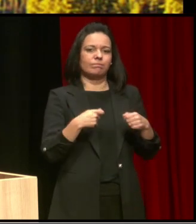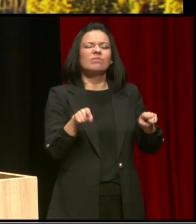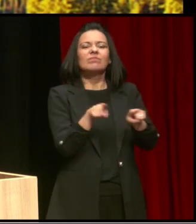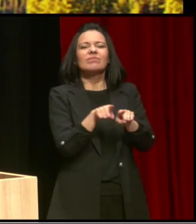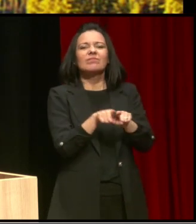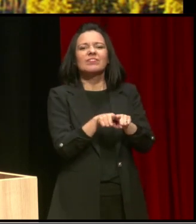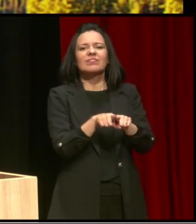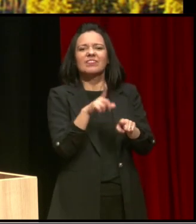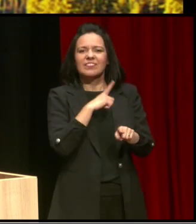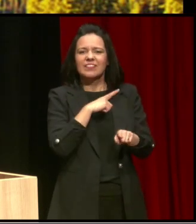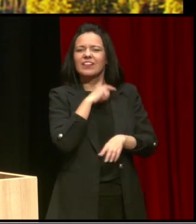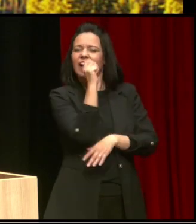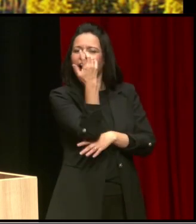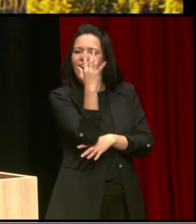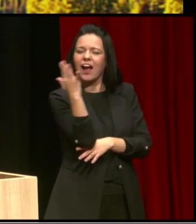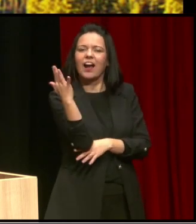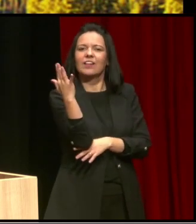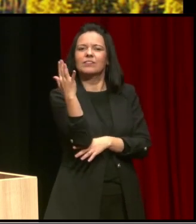sofre.